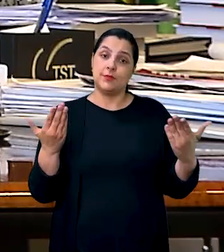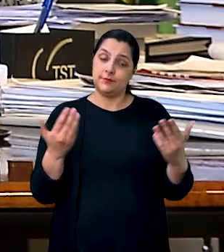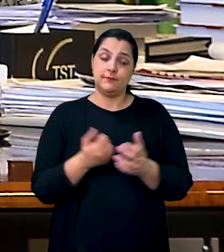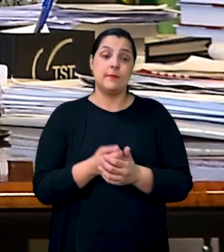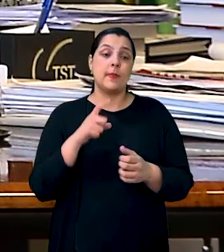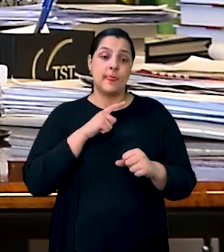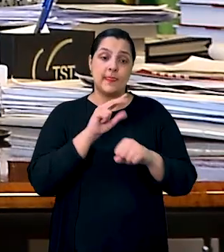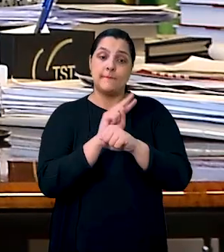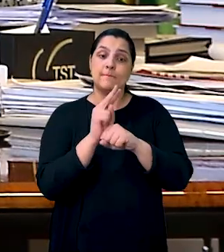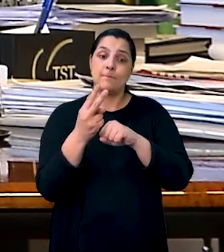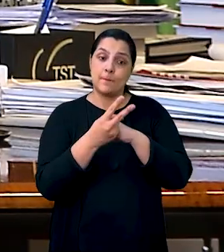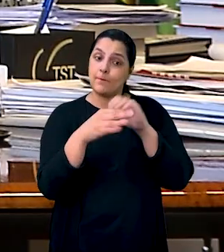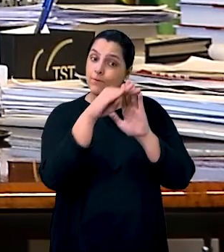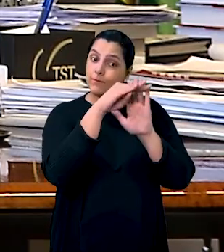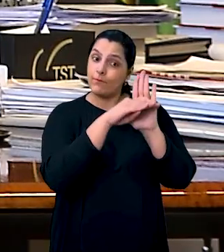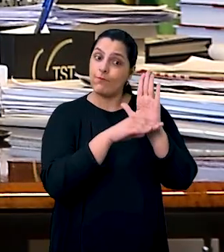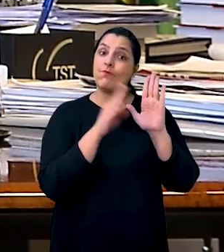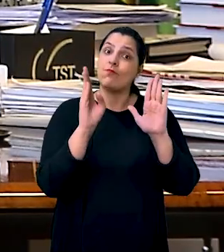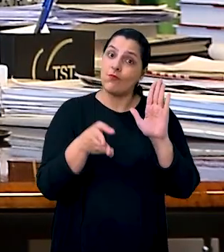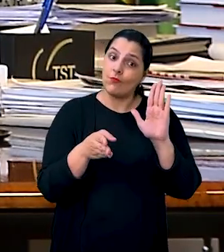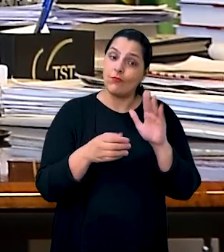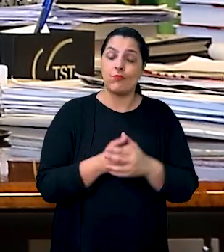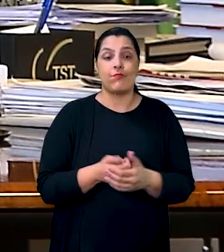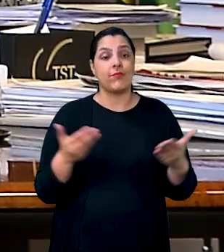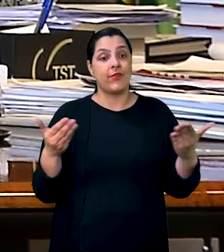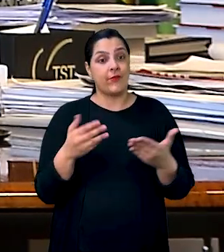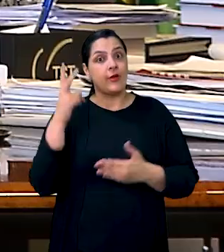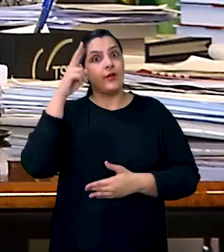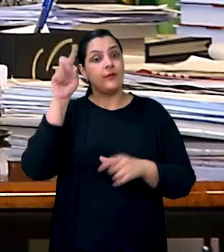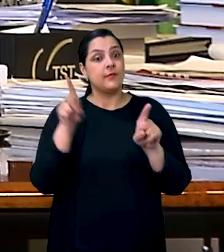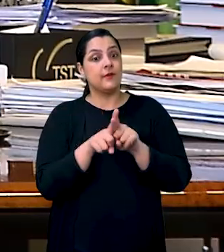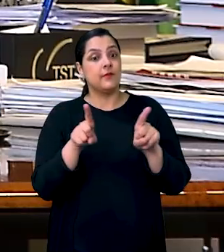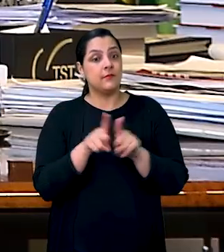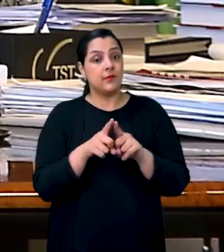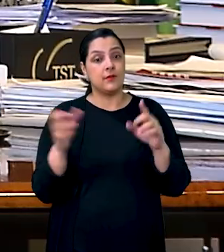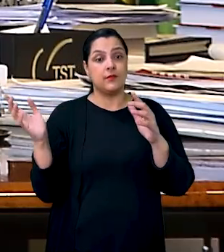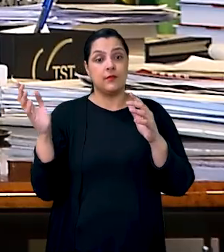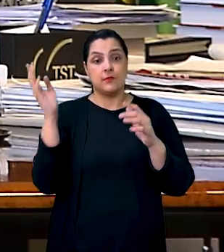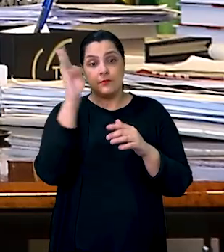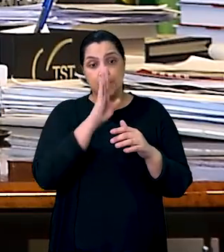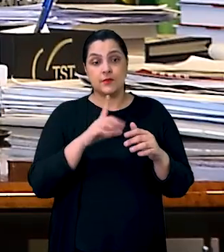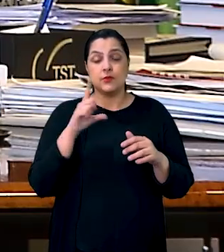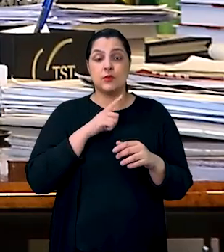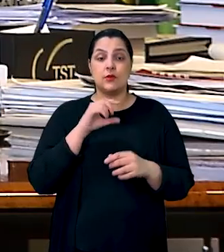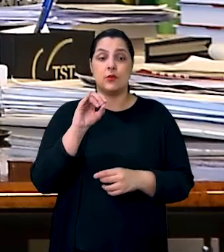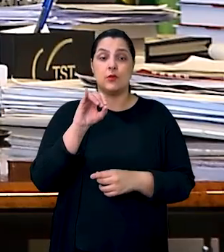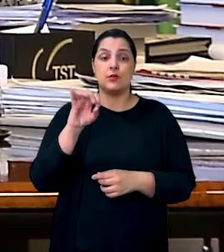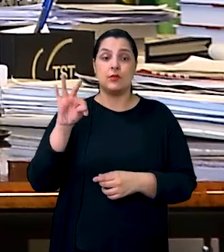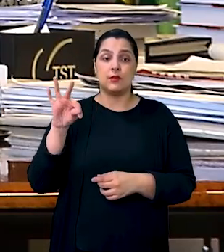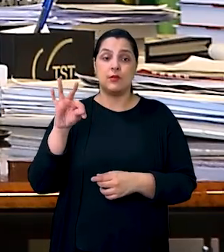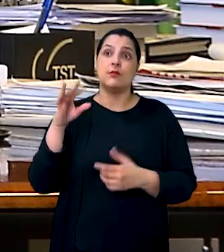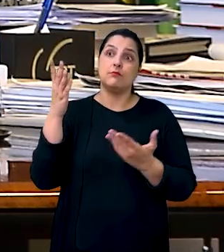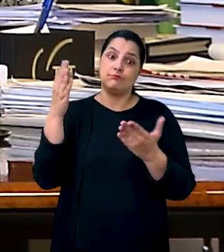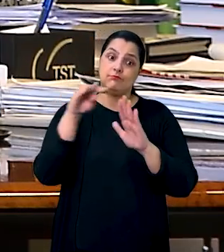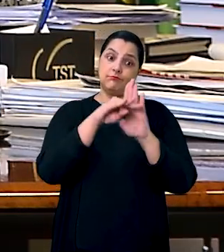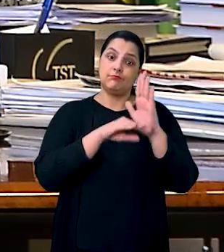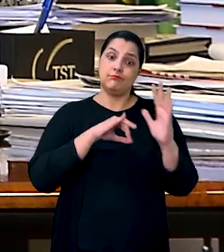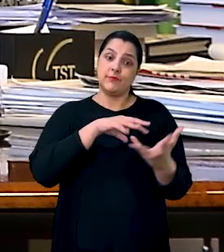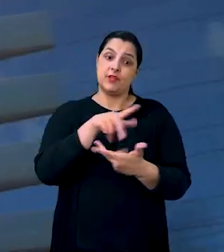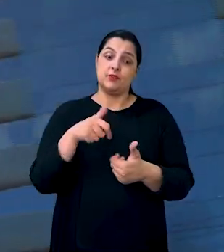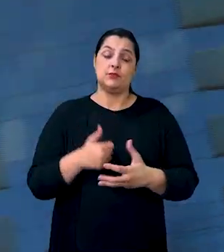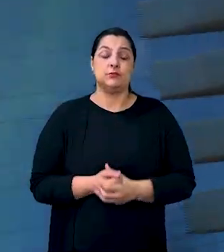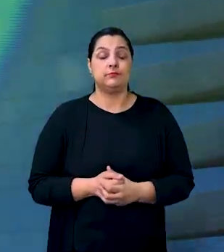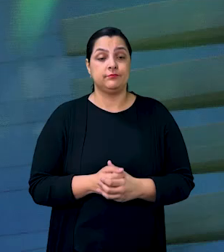ou seja, a uma proteção regulamentar. Além disso, é bom lembrar que o Brasil se submete a tratados internacionais e normas convencionais